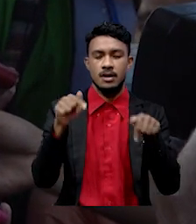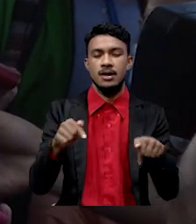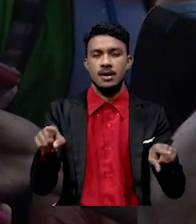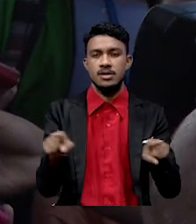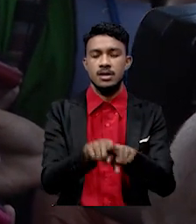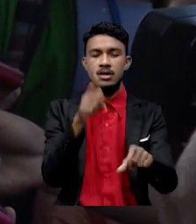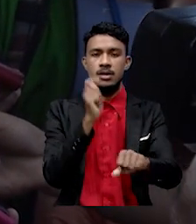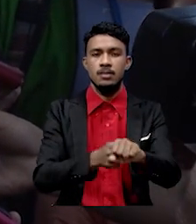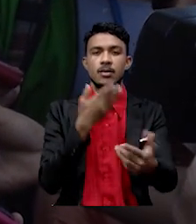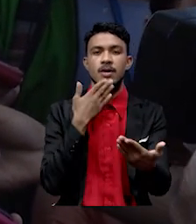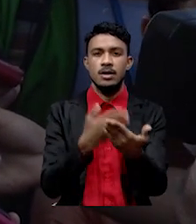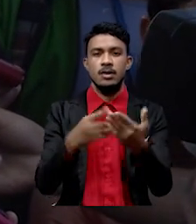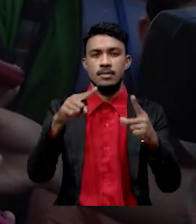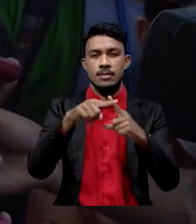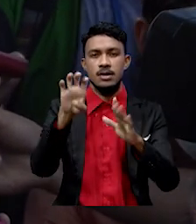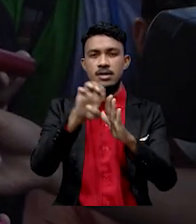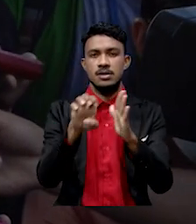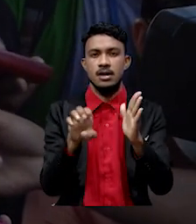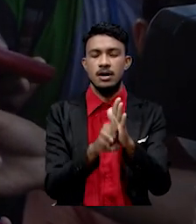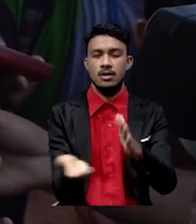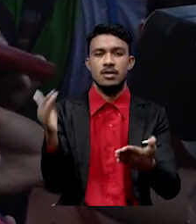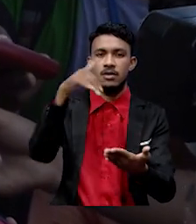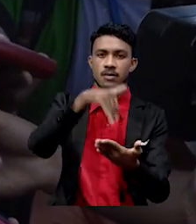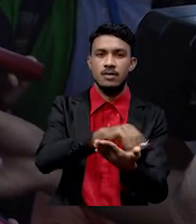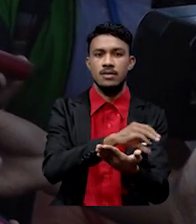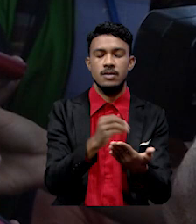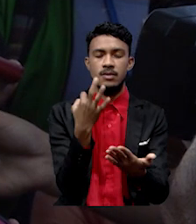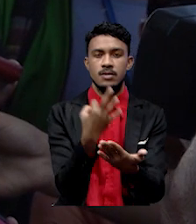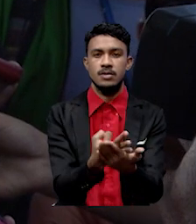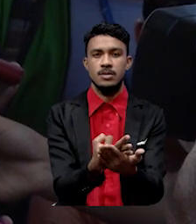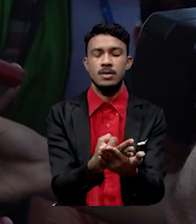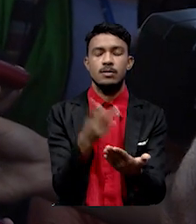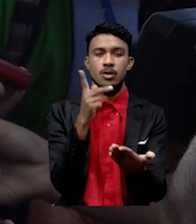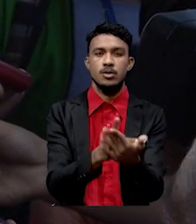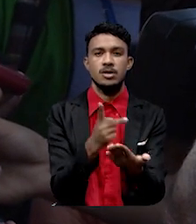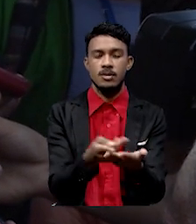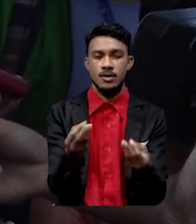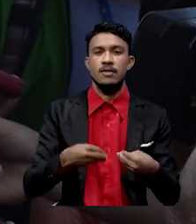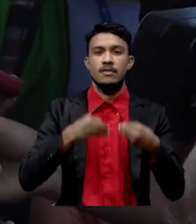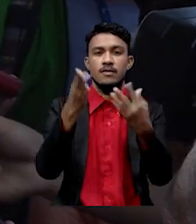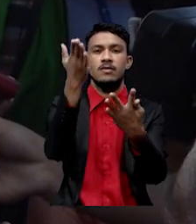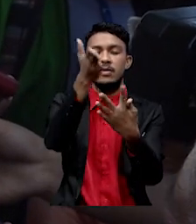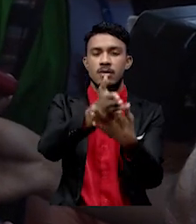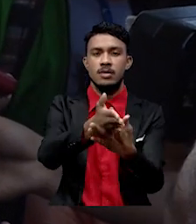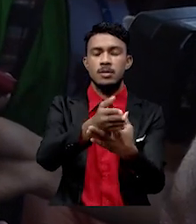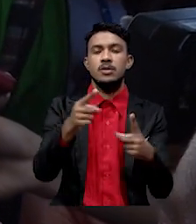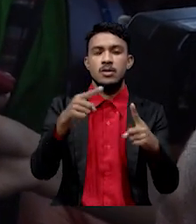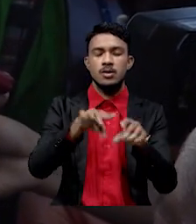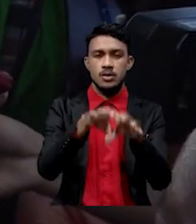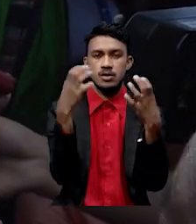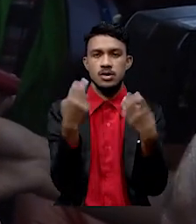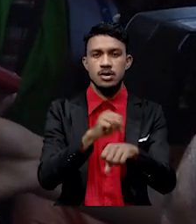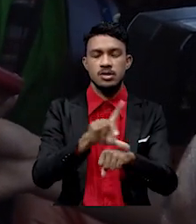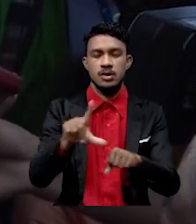bedia ba estado atu reve fila falita de salário mínimo proposta ne bema hatama tina hatama ona liu Conselho Nacional do